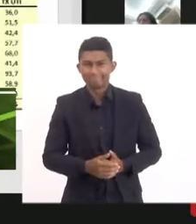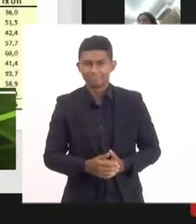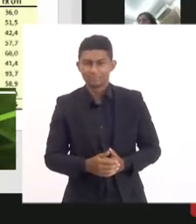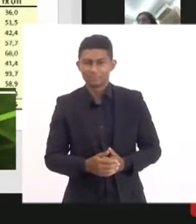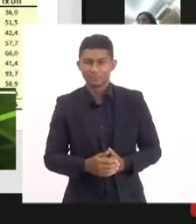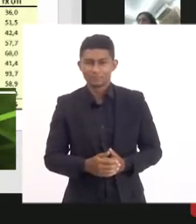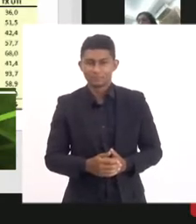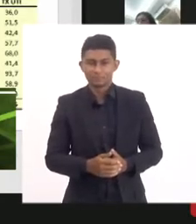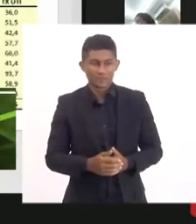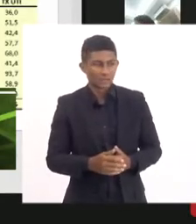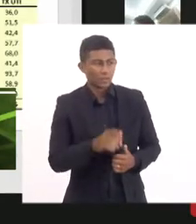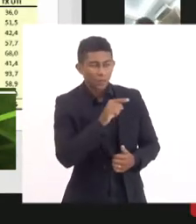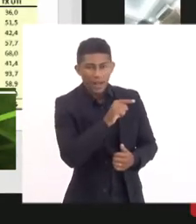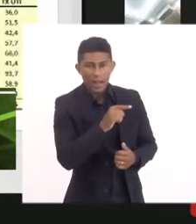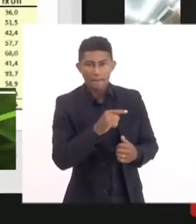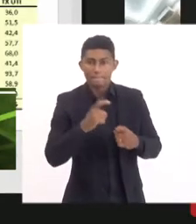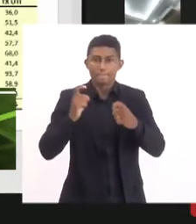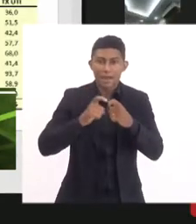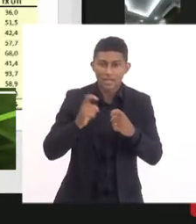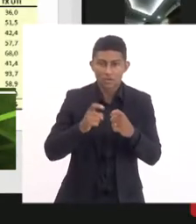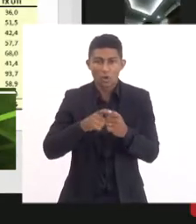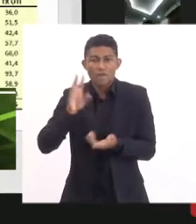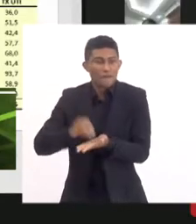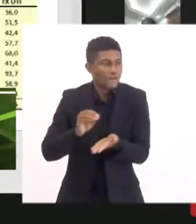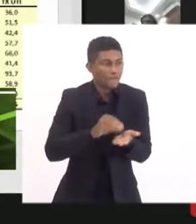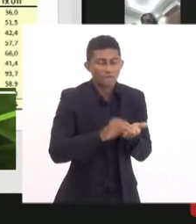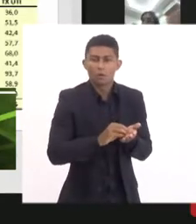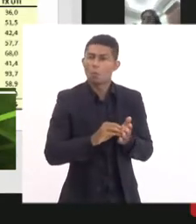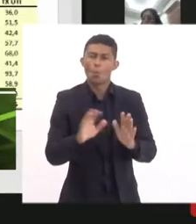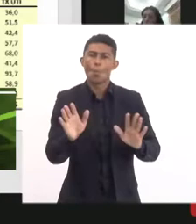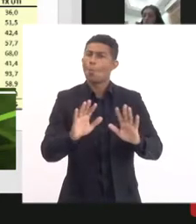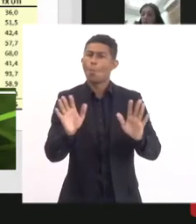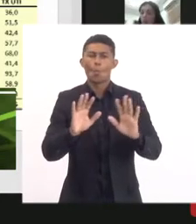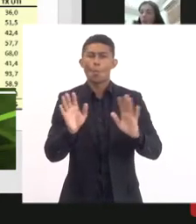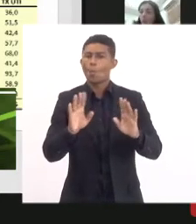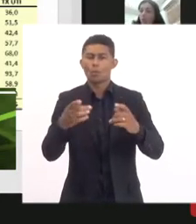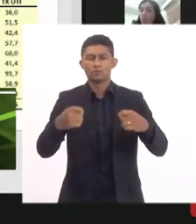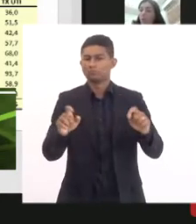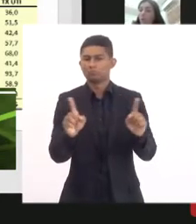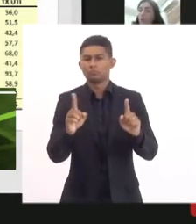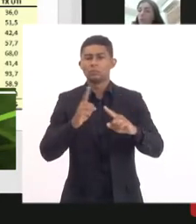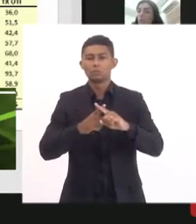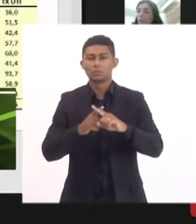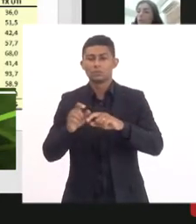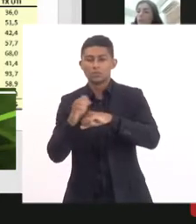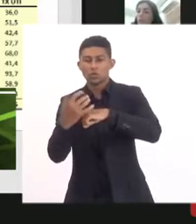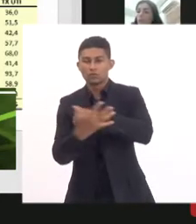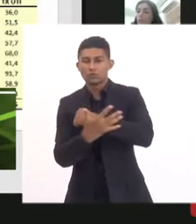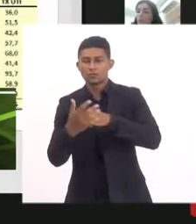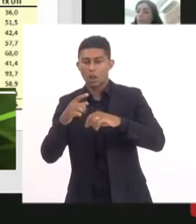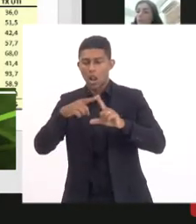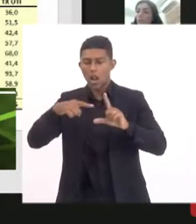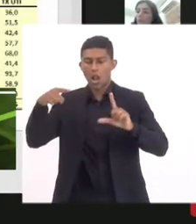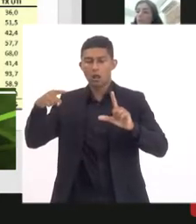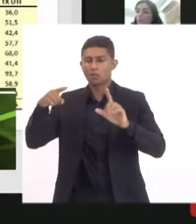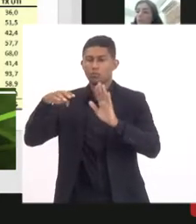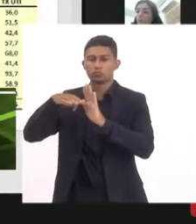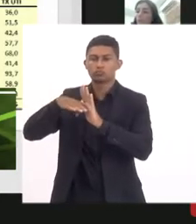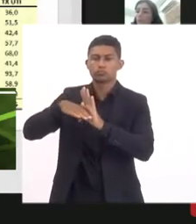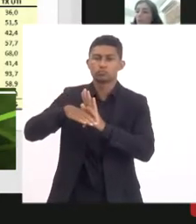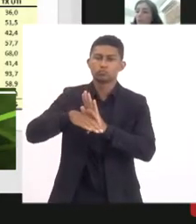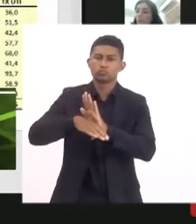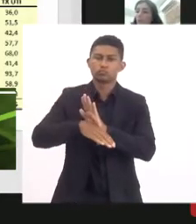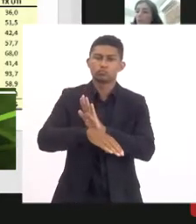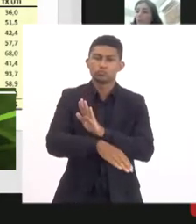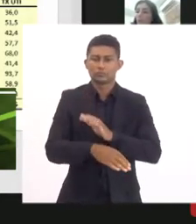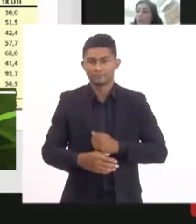levasse falta de atendimento ou falta de regulação de leitos de pacientes para algum leito no estado. Então, aqui a gente vê